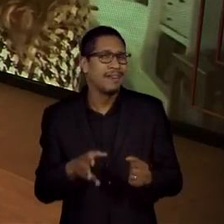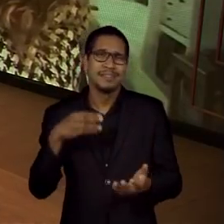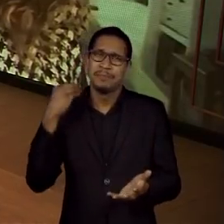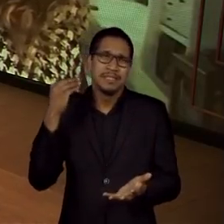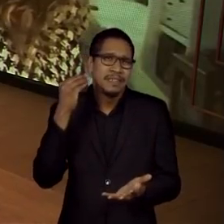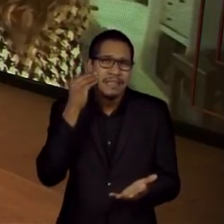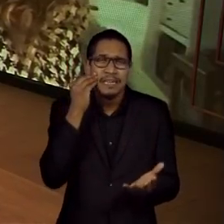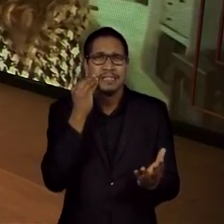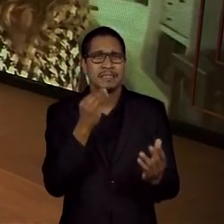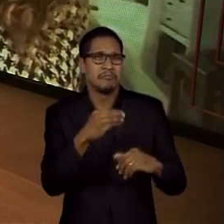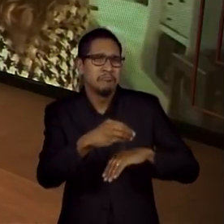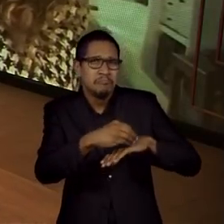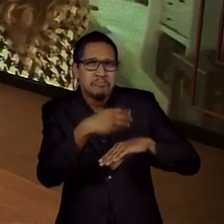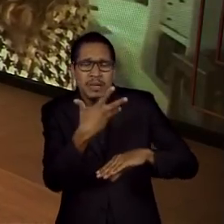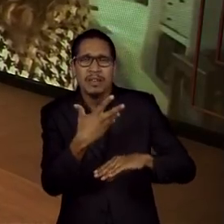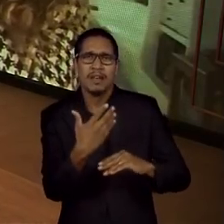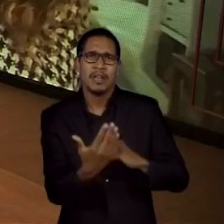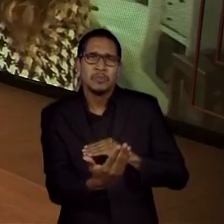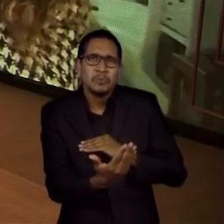experiência, toda a